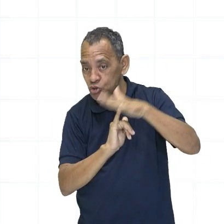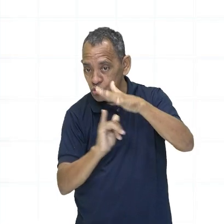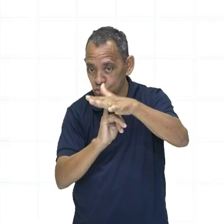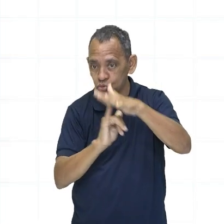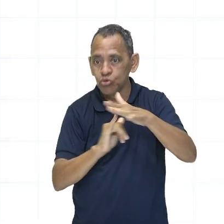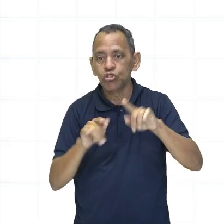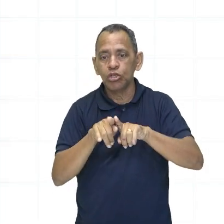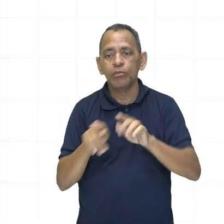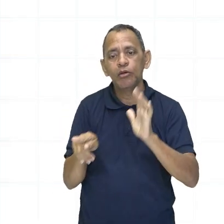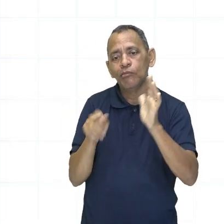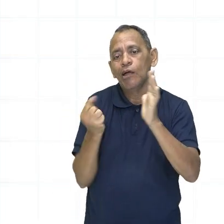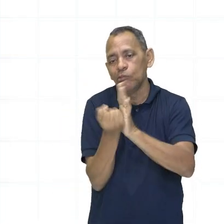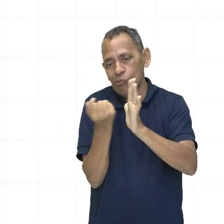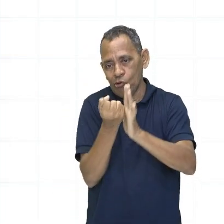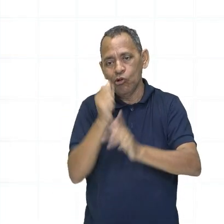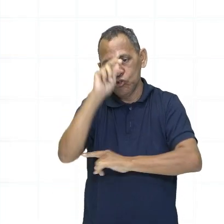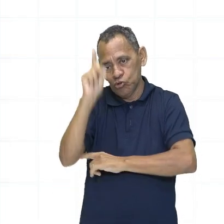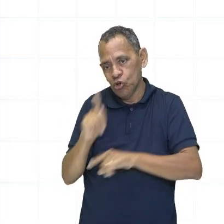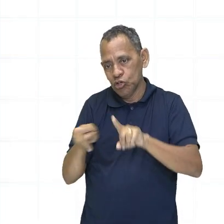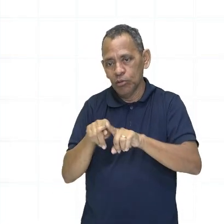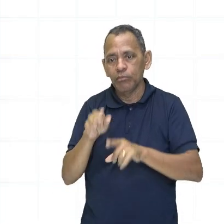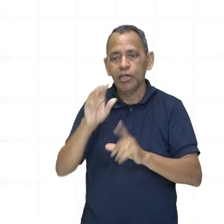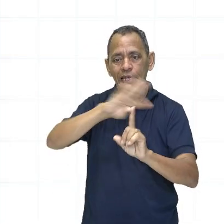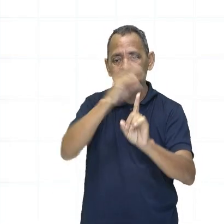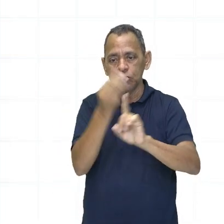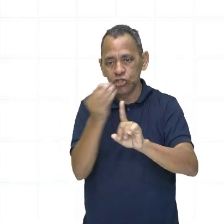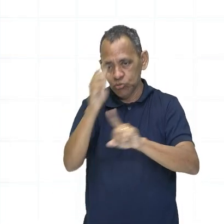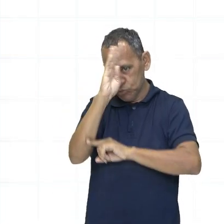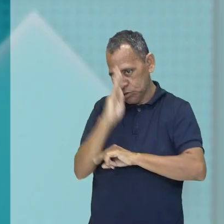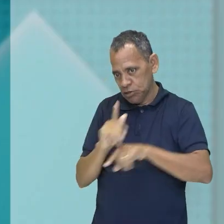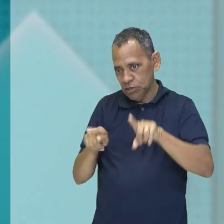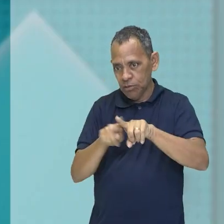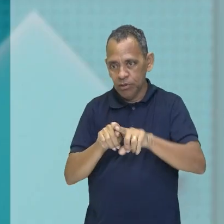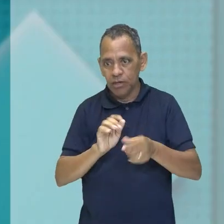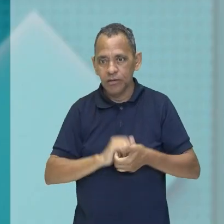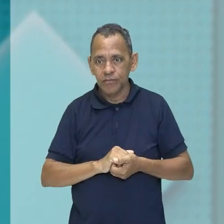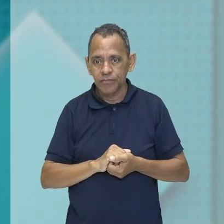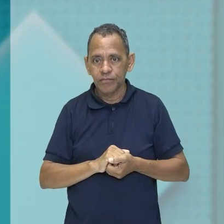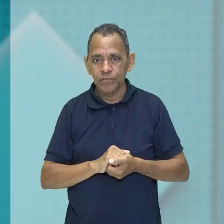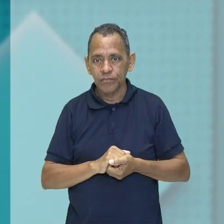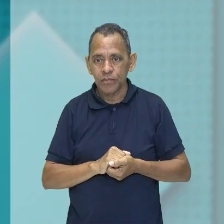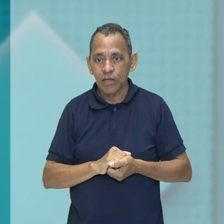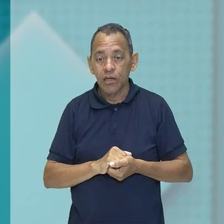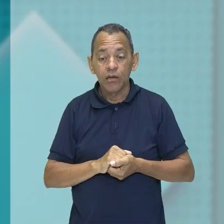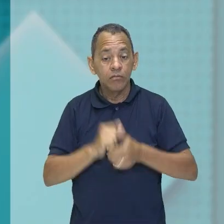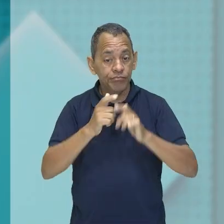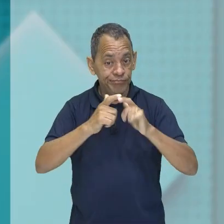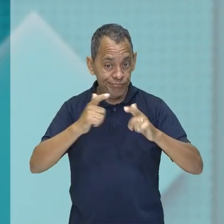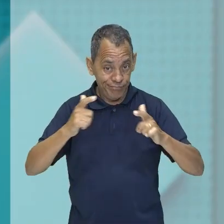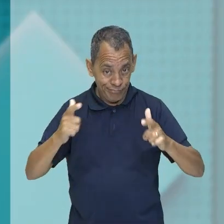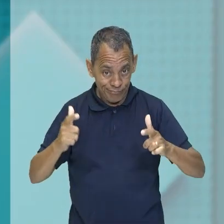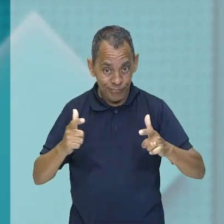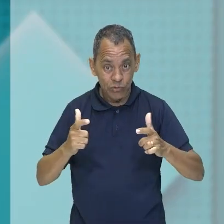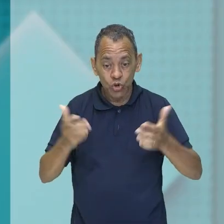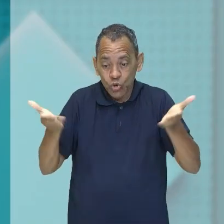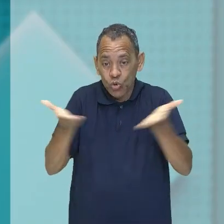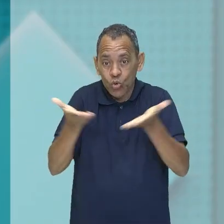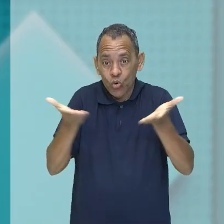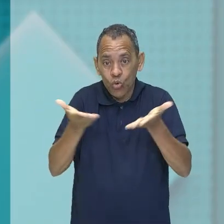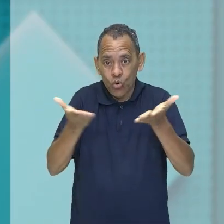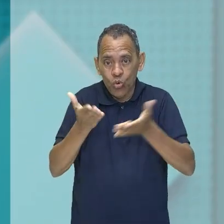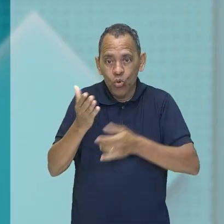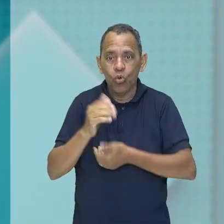Então, essa festa junina, ela foi crescendo tanto que hoje em dia o